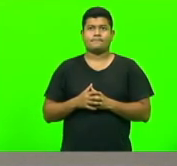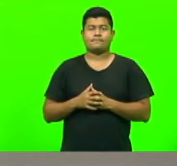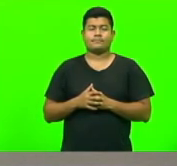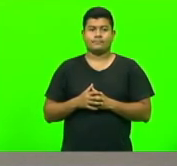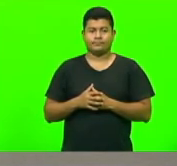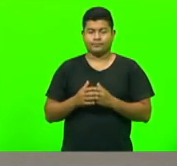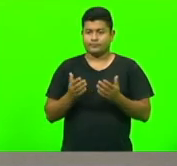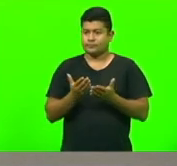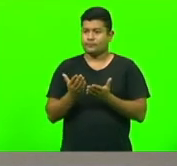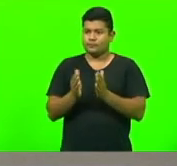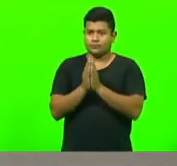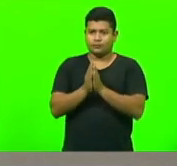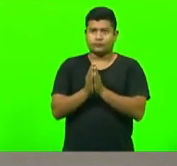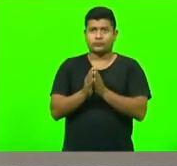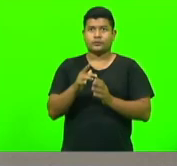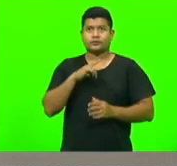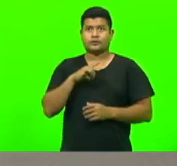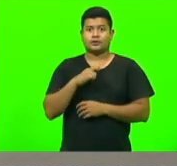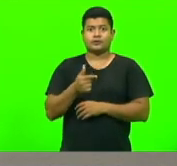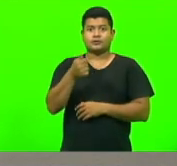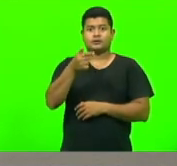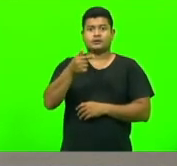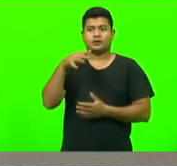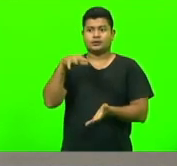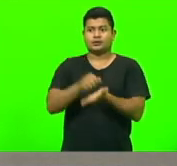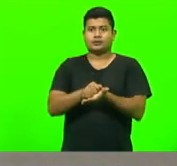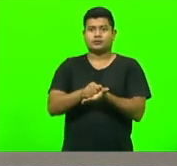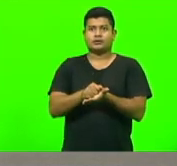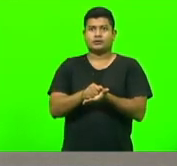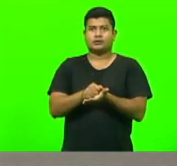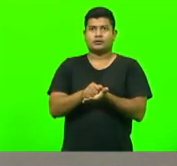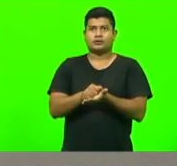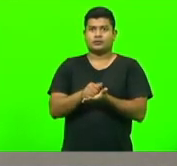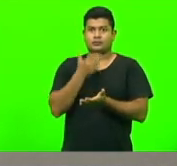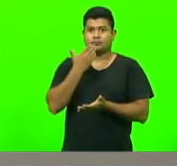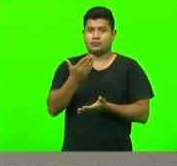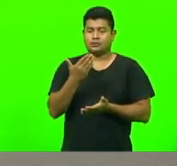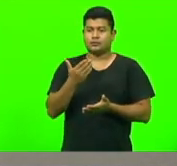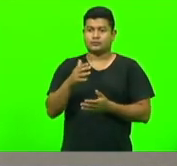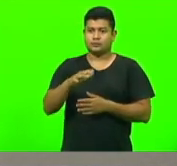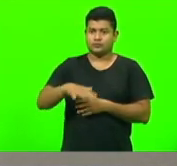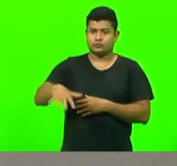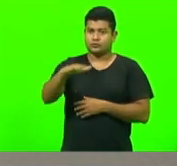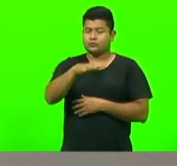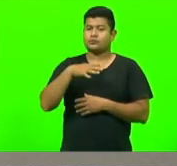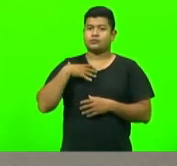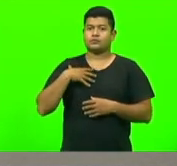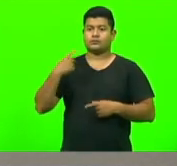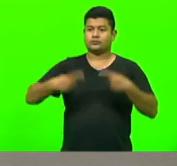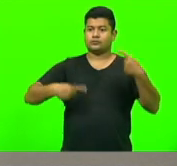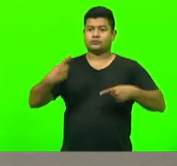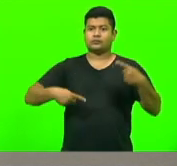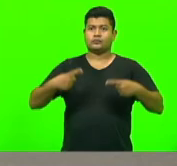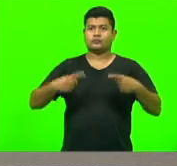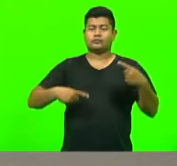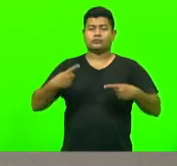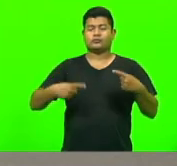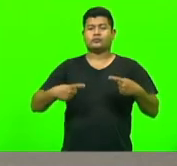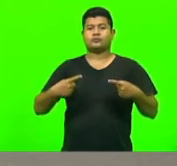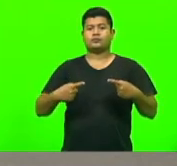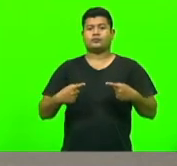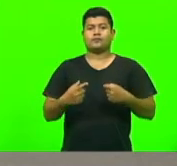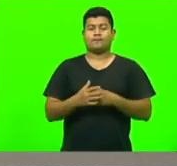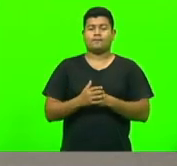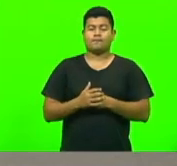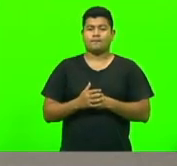senhores deputados. Ainda temos 7 inscritos. Seguiria a ordem dos inscritos para discutir o parecer